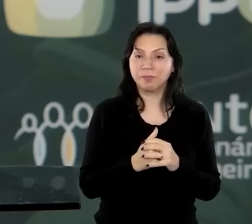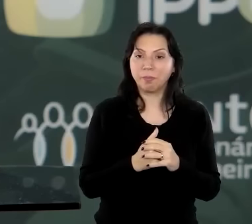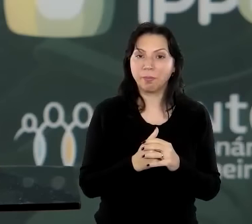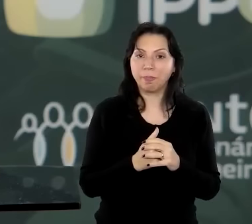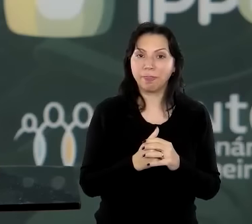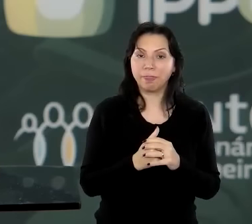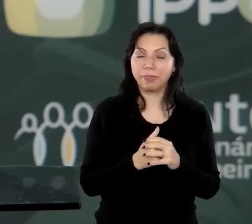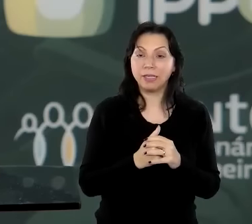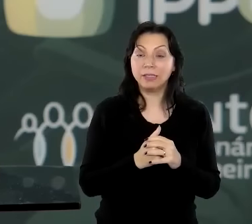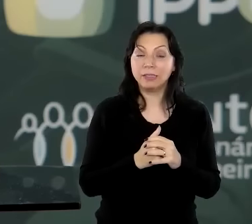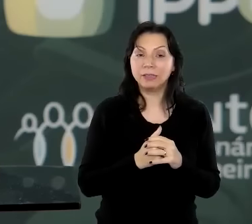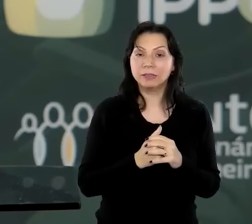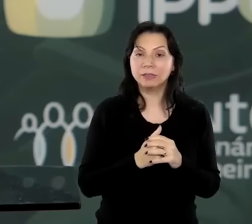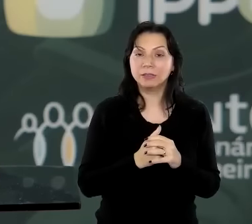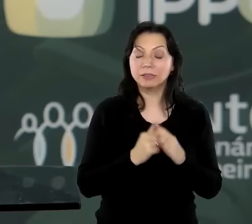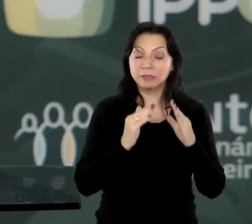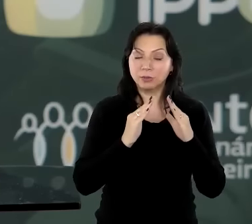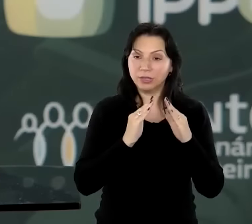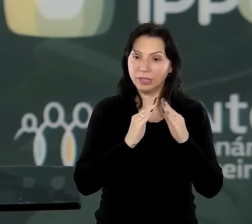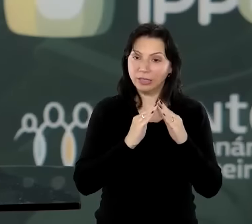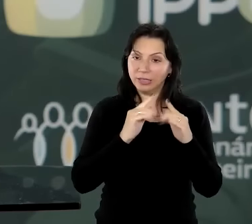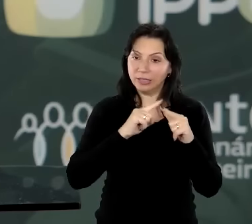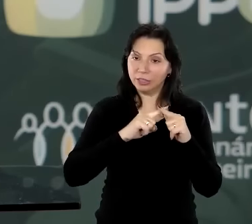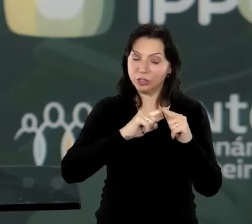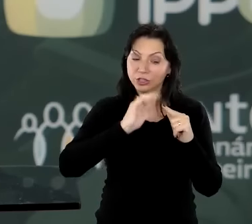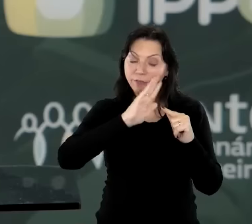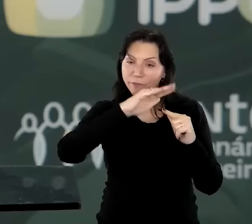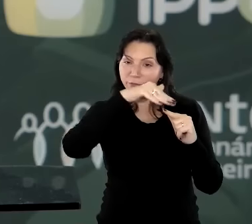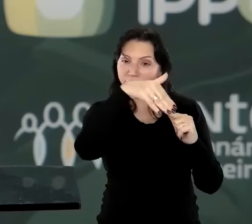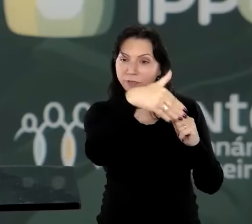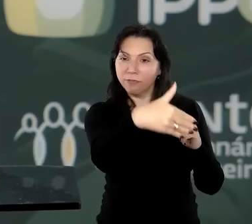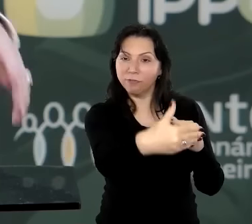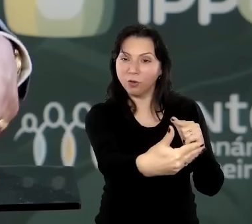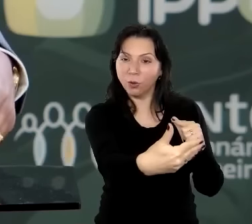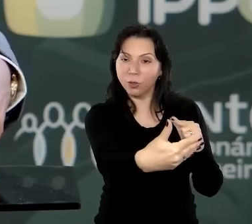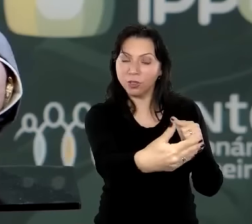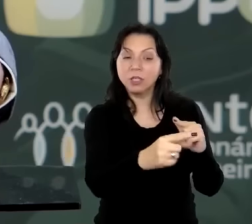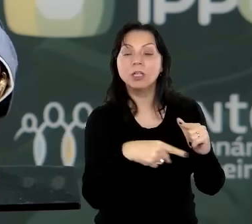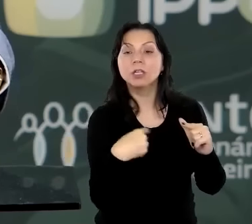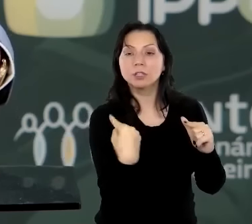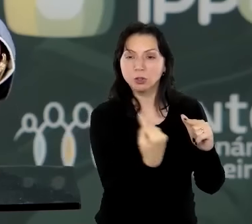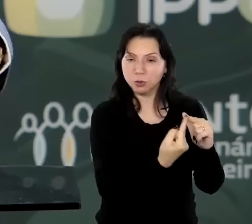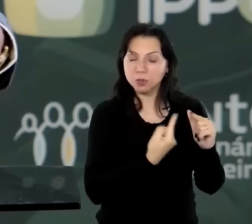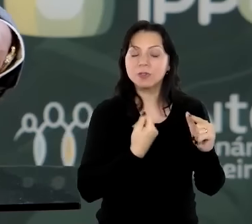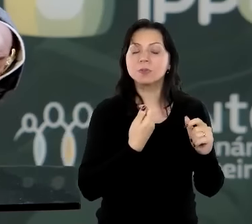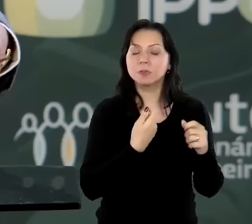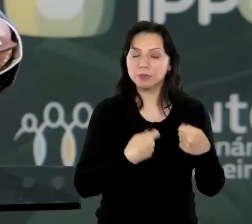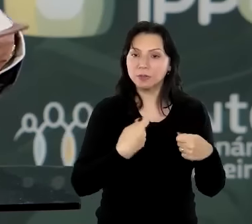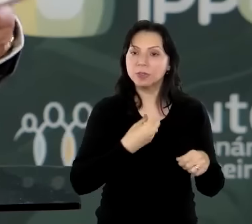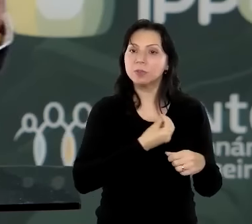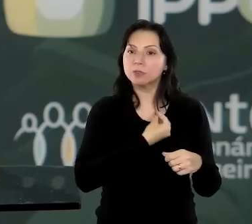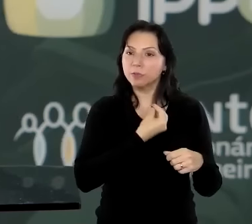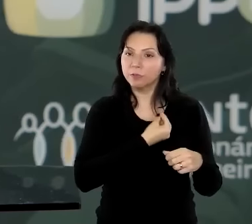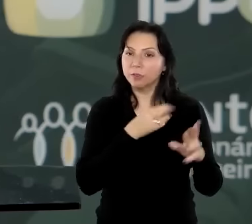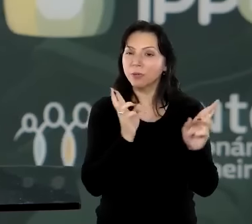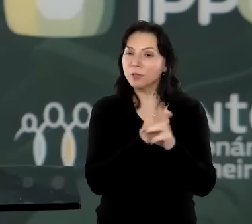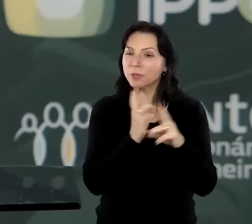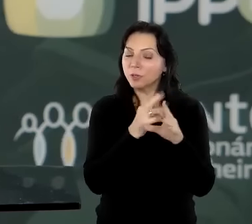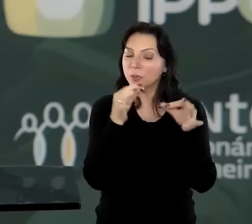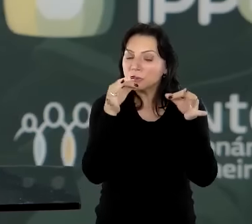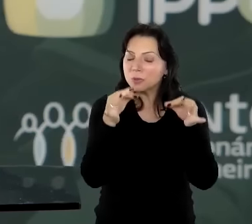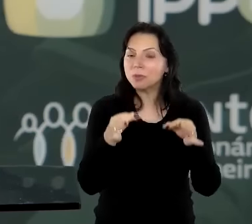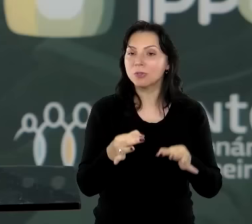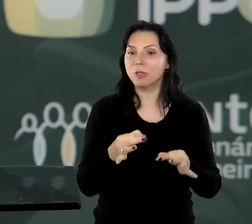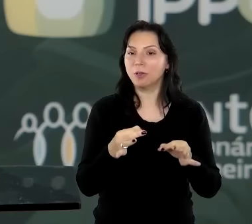é lá fora que você precisa ter uma relação certa com o seu próximo. Veja comigo o